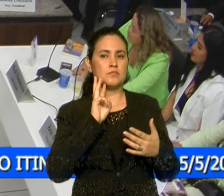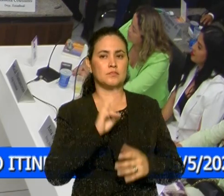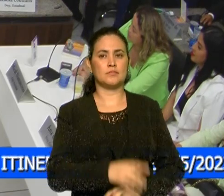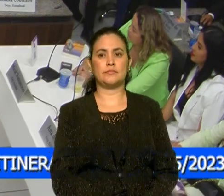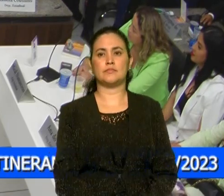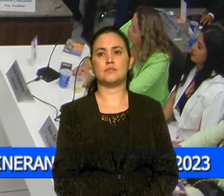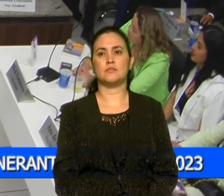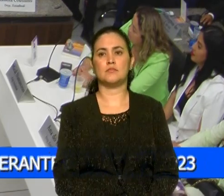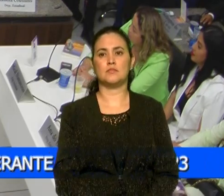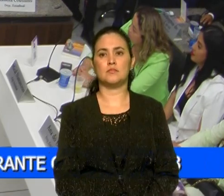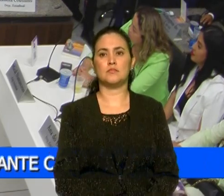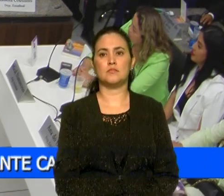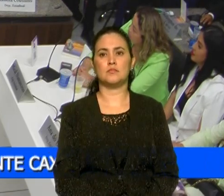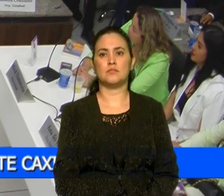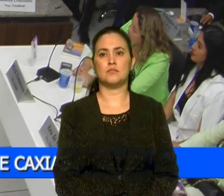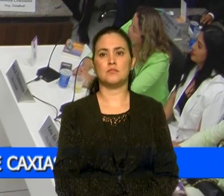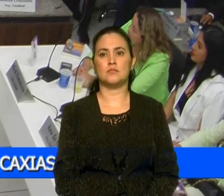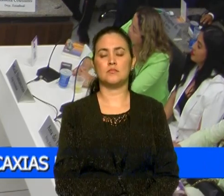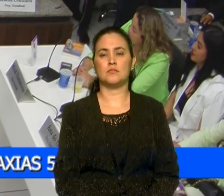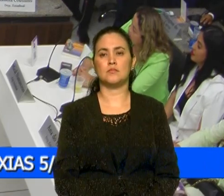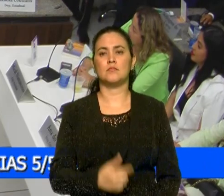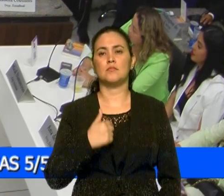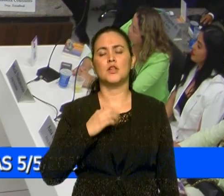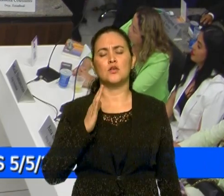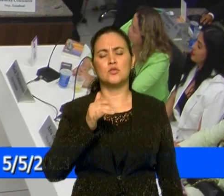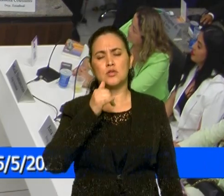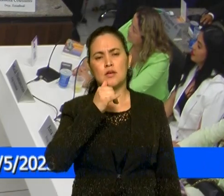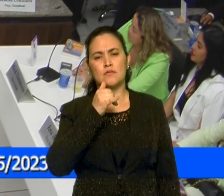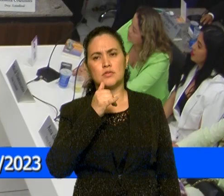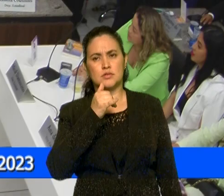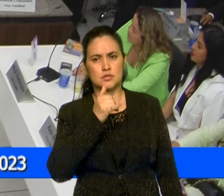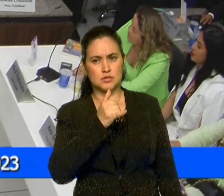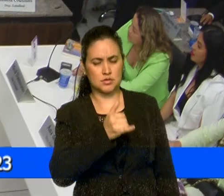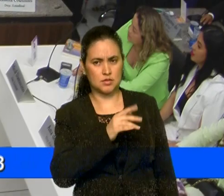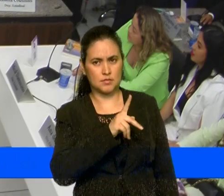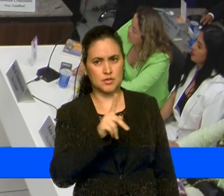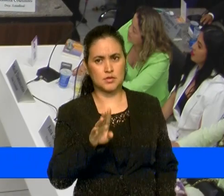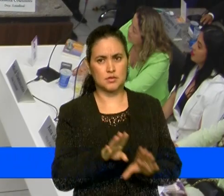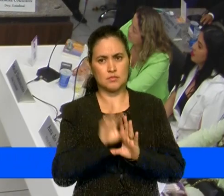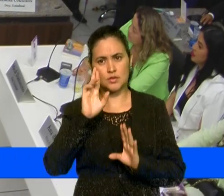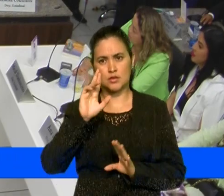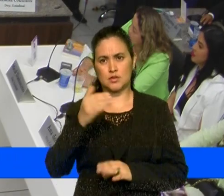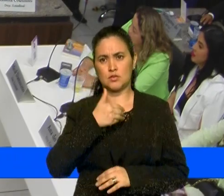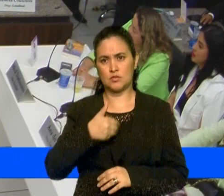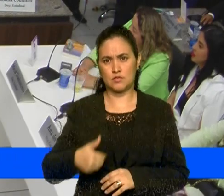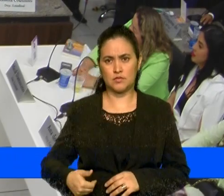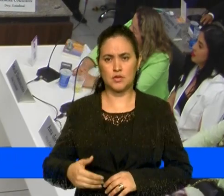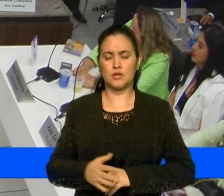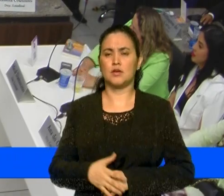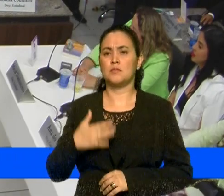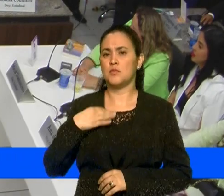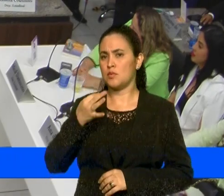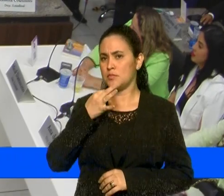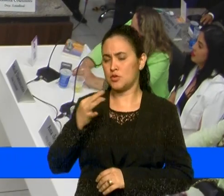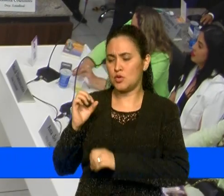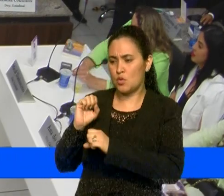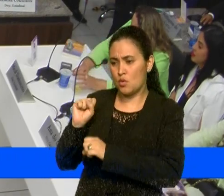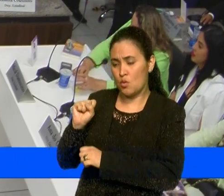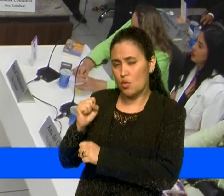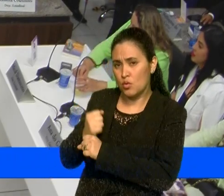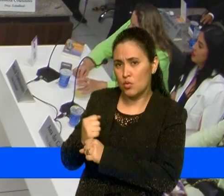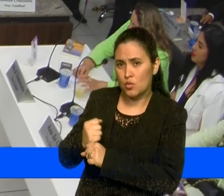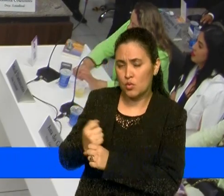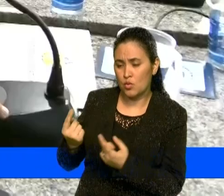havia comunicado à presidência, inclusive o líder do governo, e pelo meu posicionamento nos últimos 8 anos, em oposição ao ex-governador Flávio